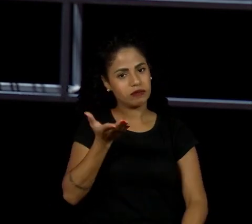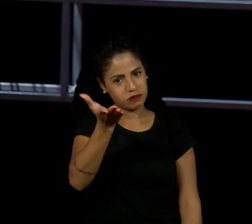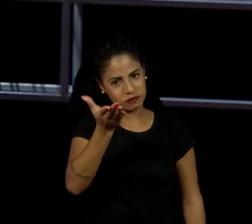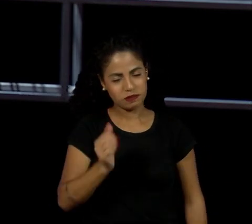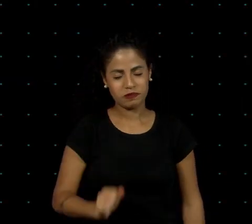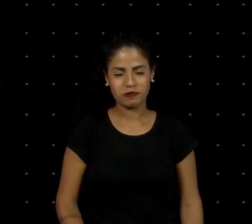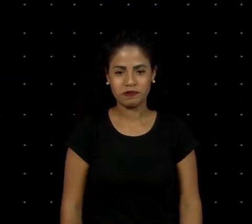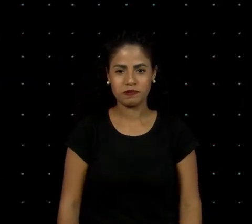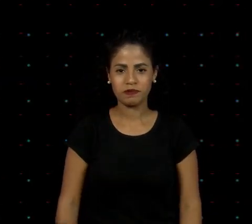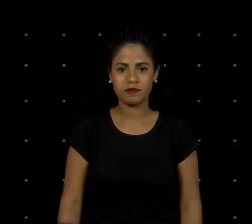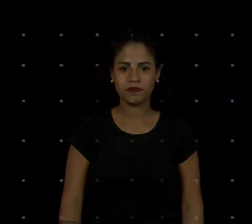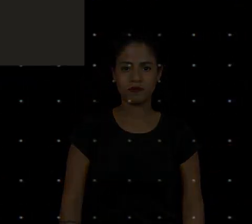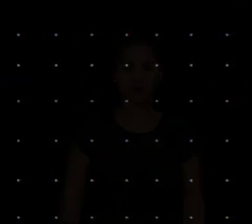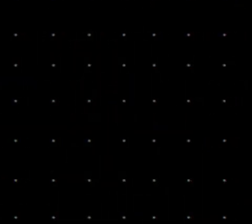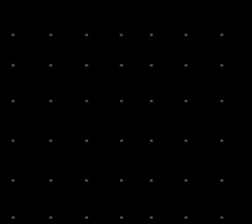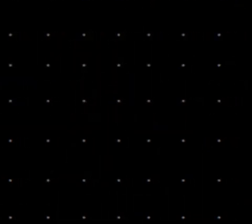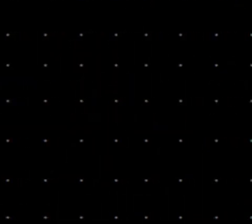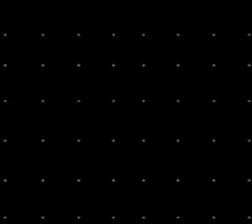aqui no Persona.